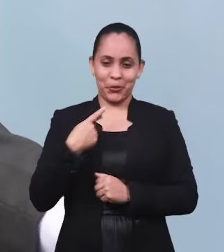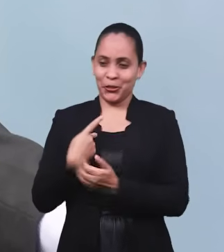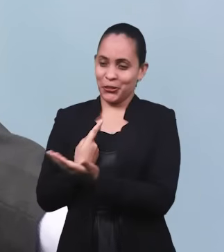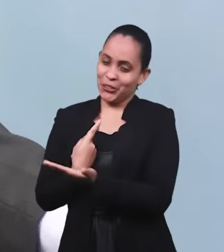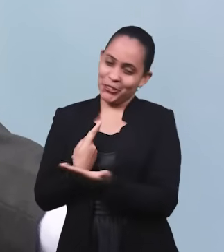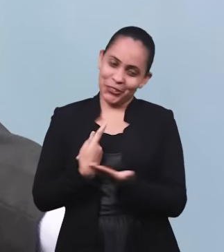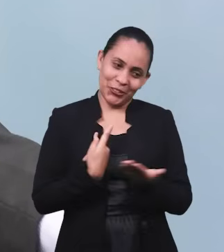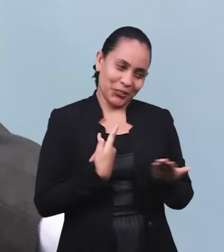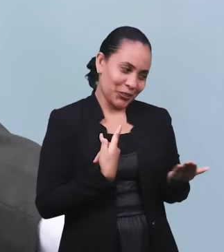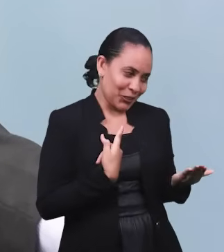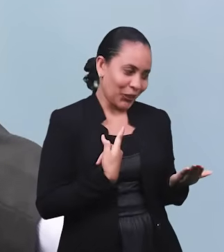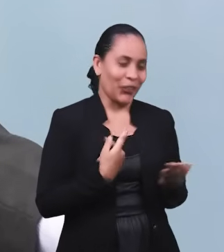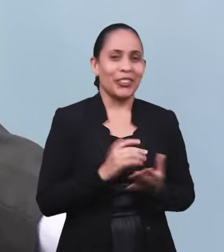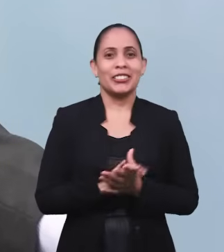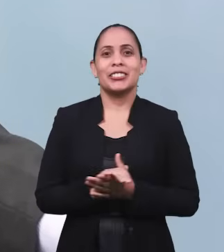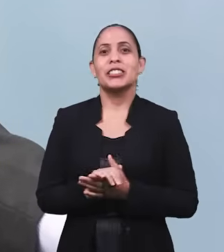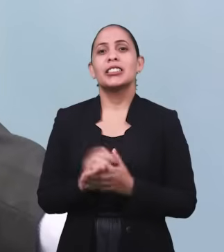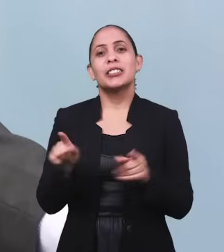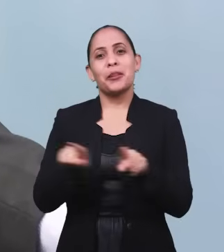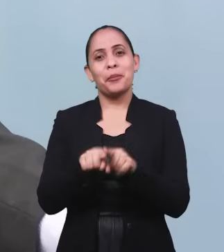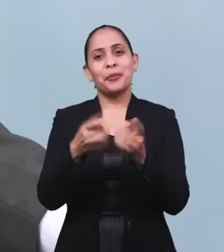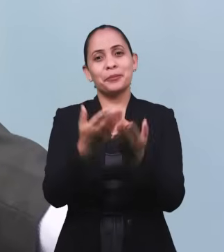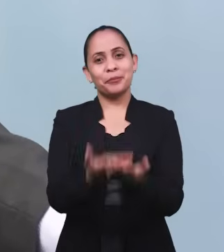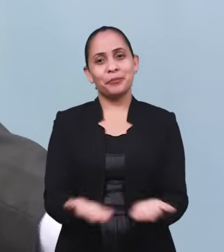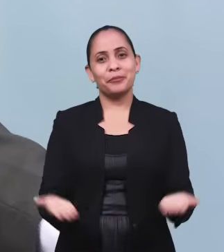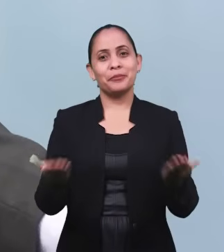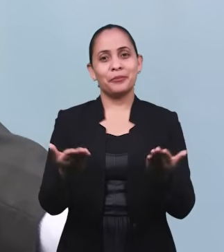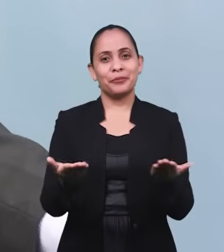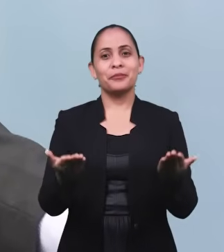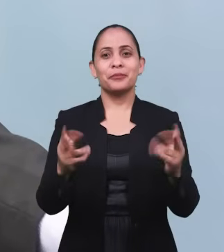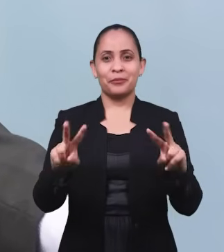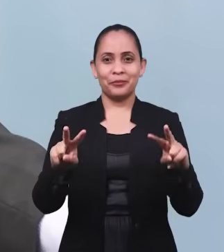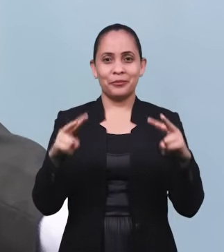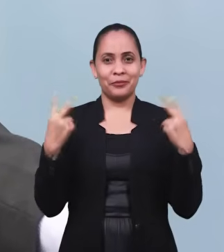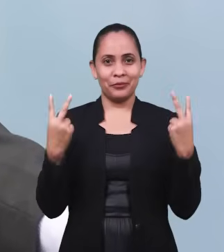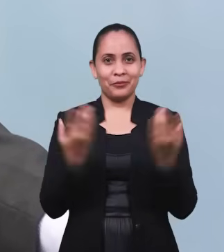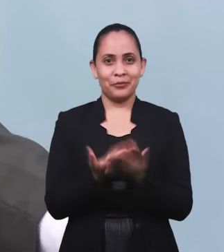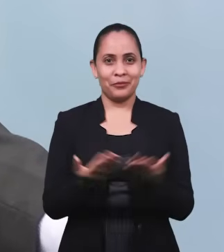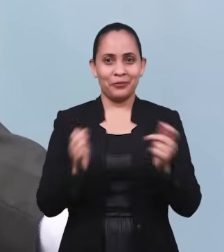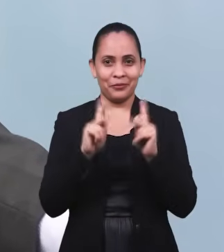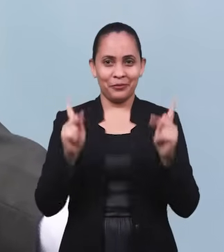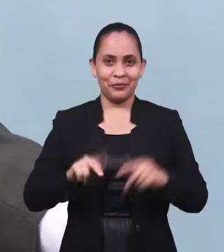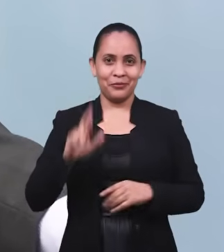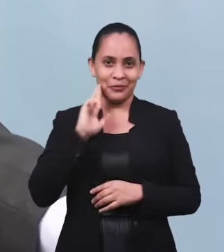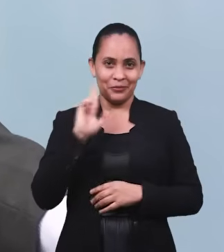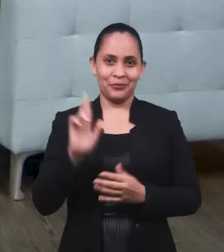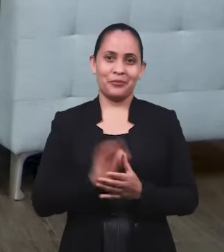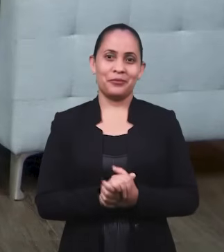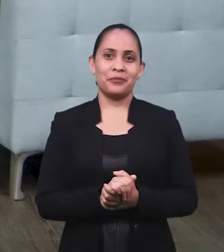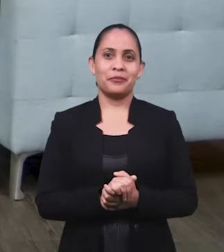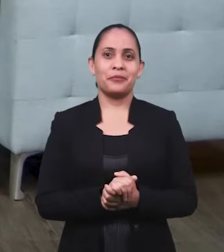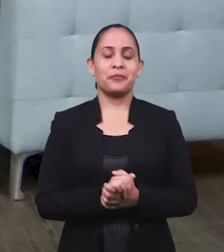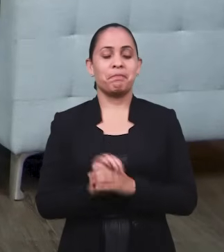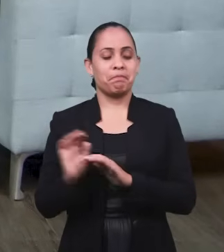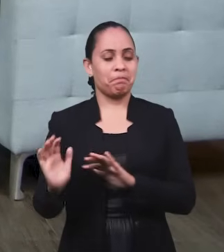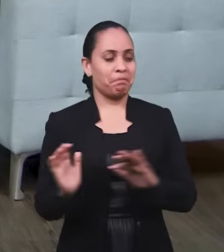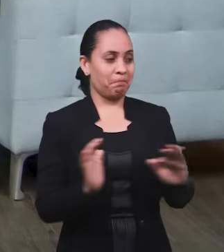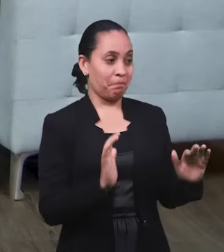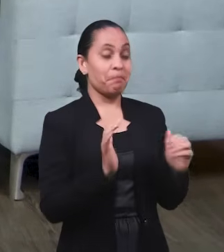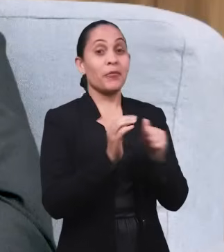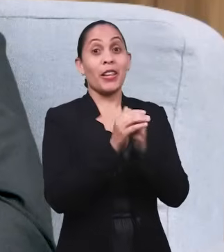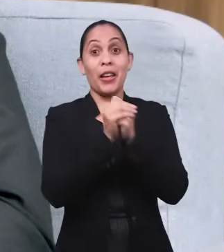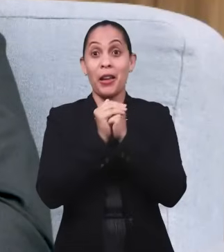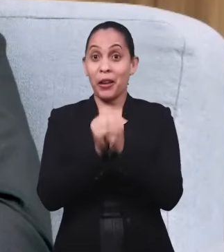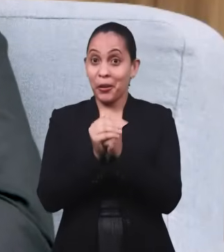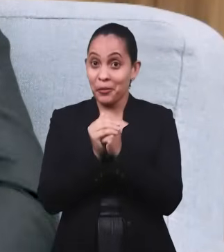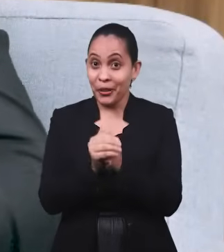com o pastor Humberto e com os irmãos que estão nos acompanhando. A todos a paz do Senhor. Amém. Chegamos ao final